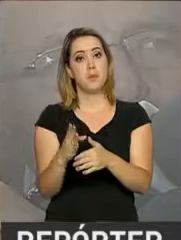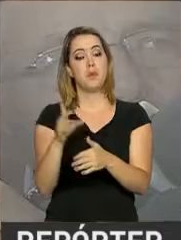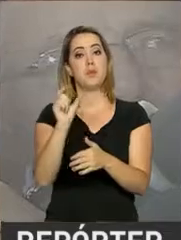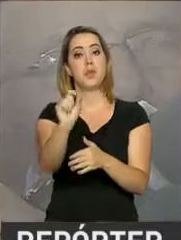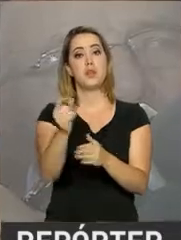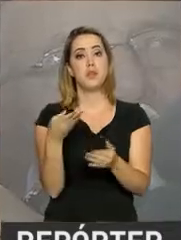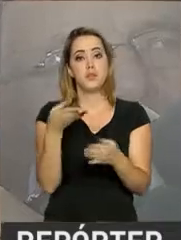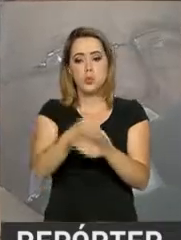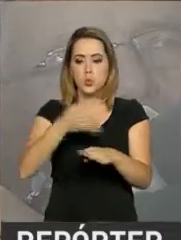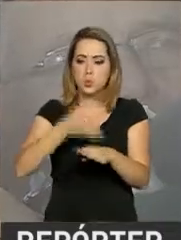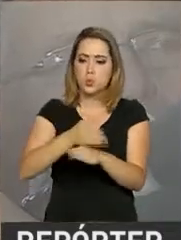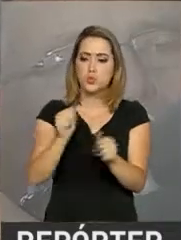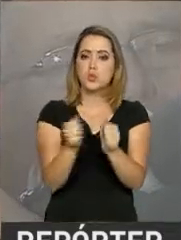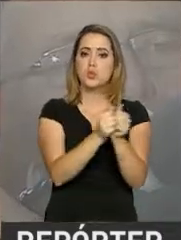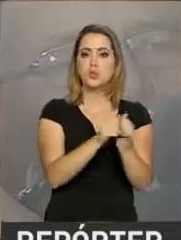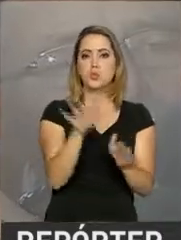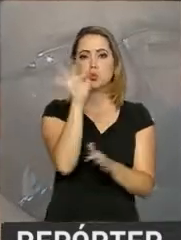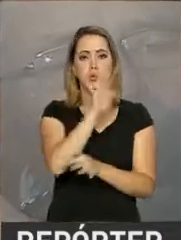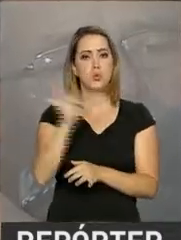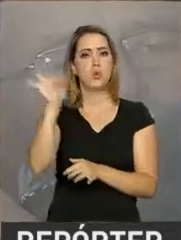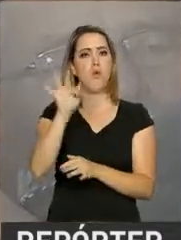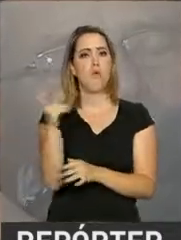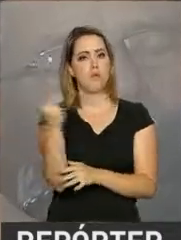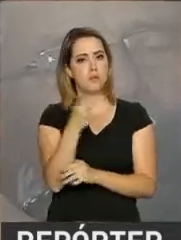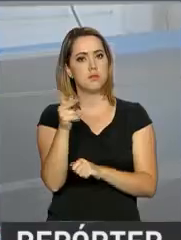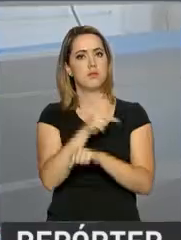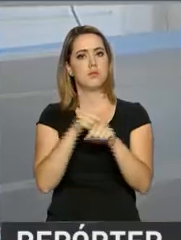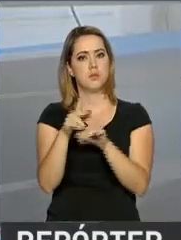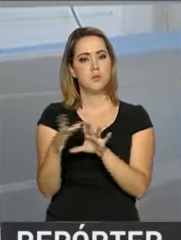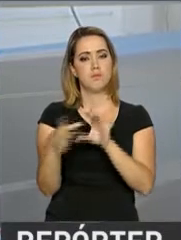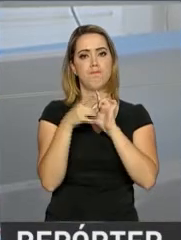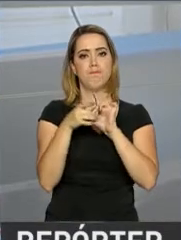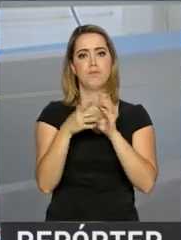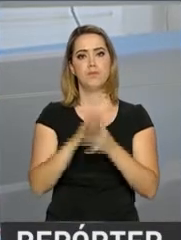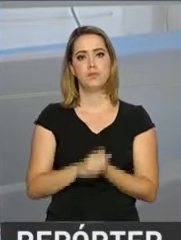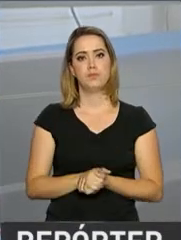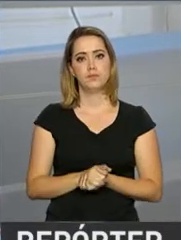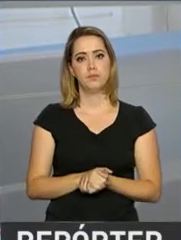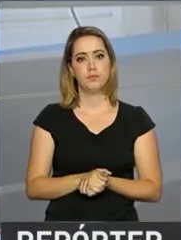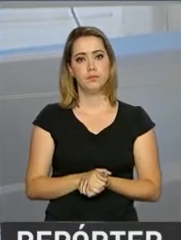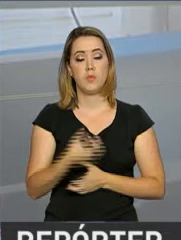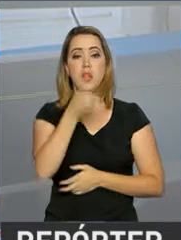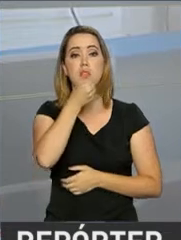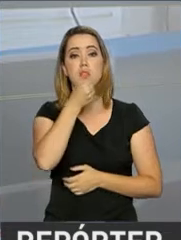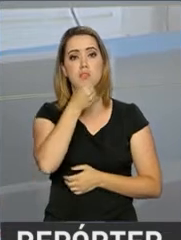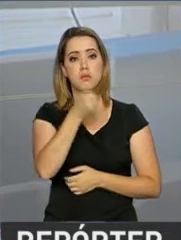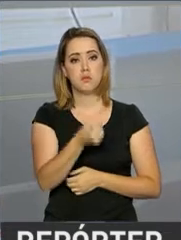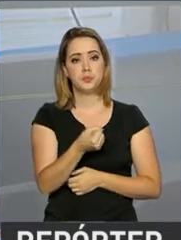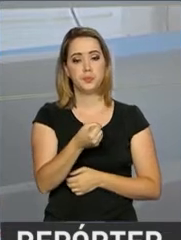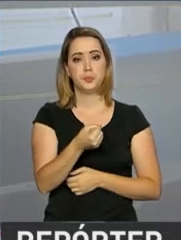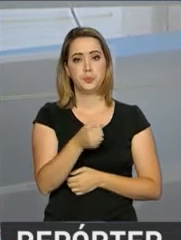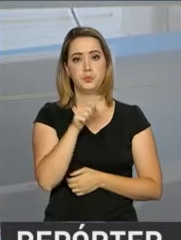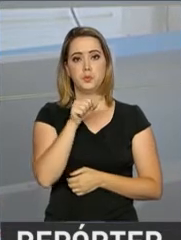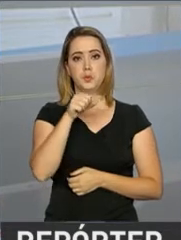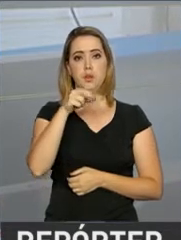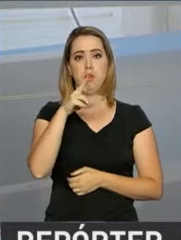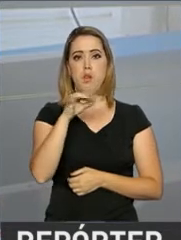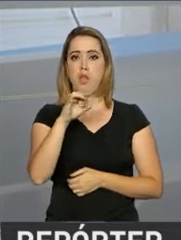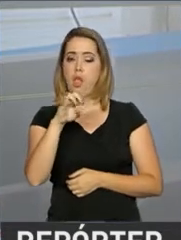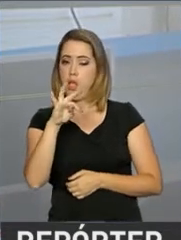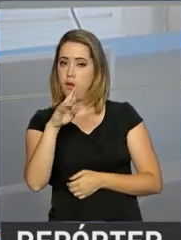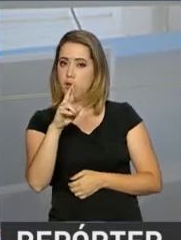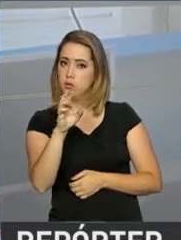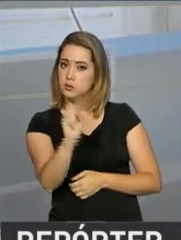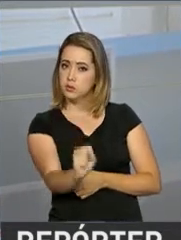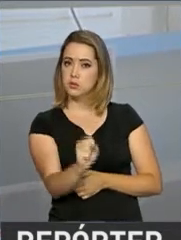brasileiros participaram com dinheiros francês desse projeto e em entrevista à agência de notícias reuters